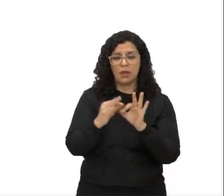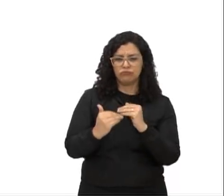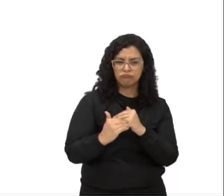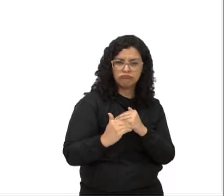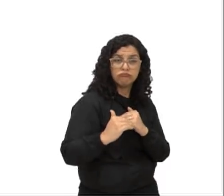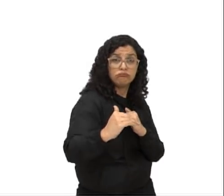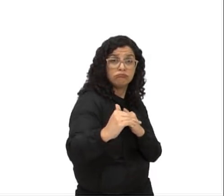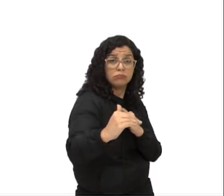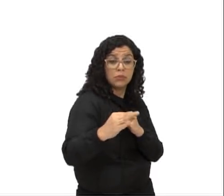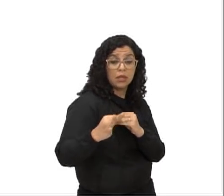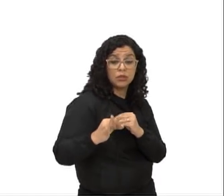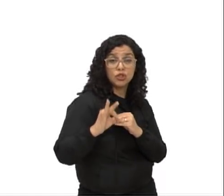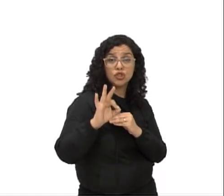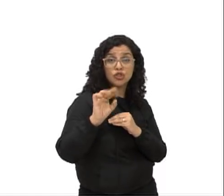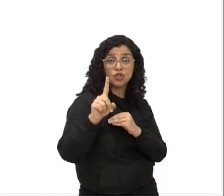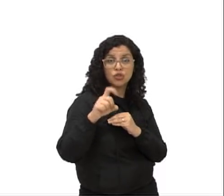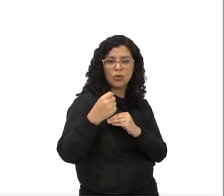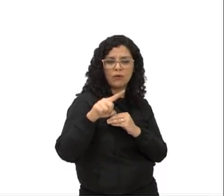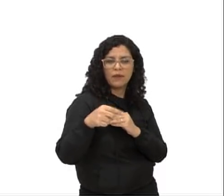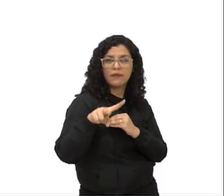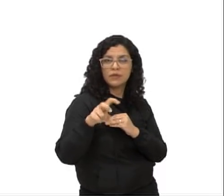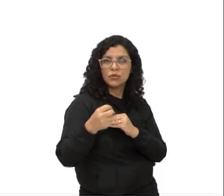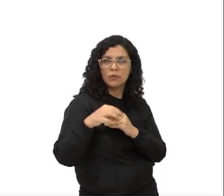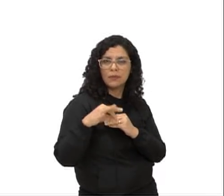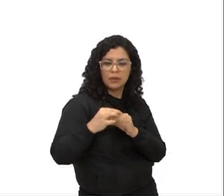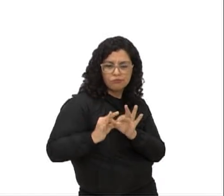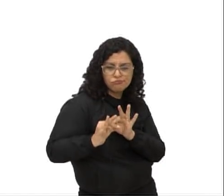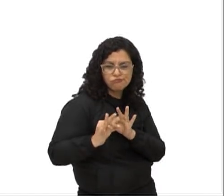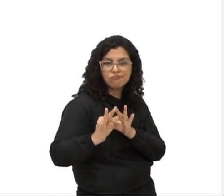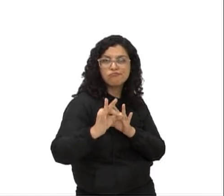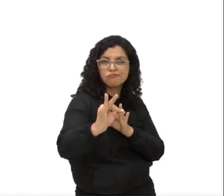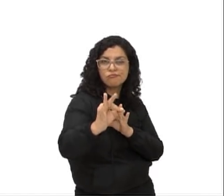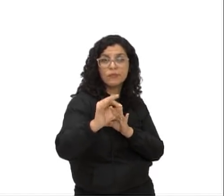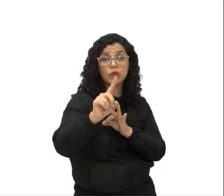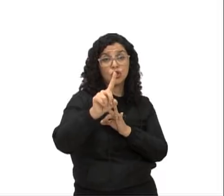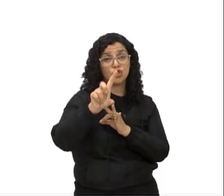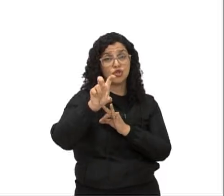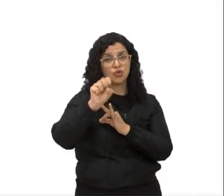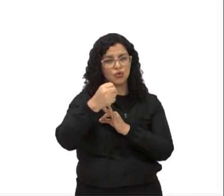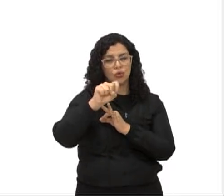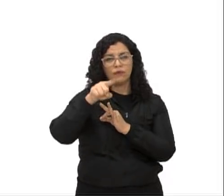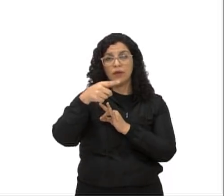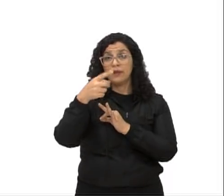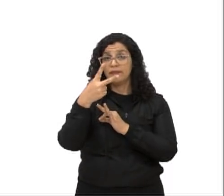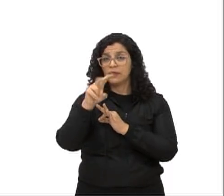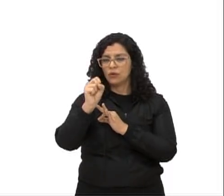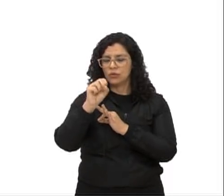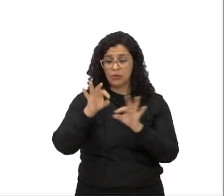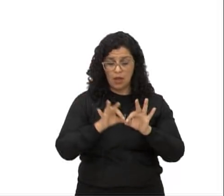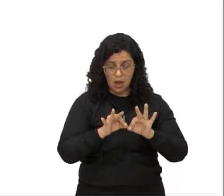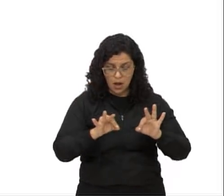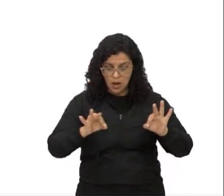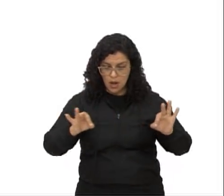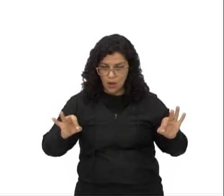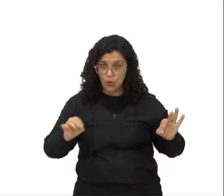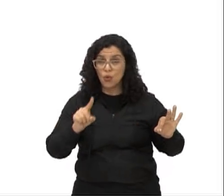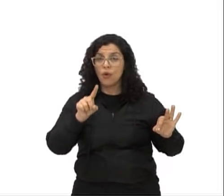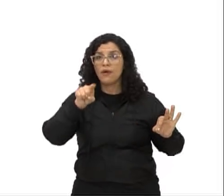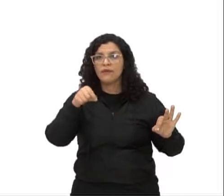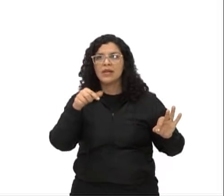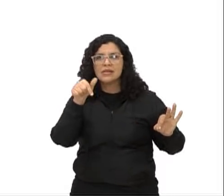de 18,28 metros, 18 metros e 28 centímetros, e a largura dela é de 1,07